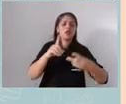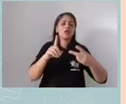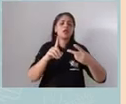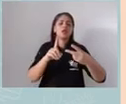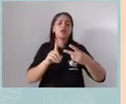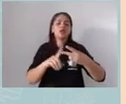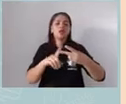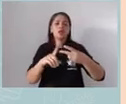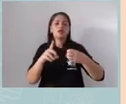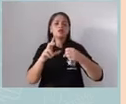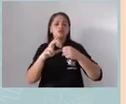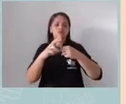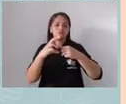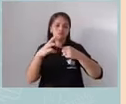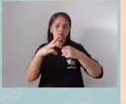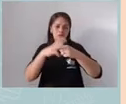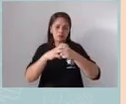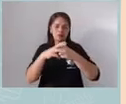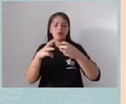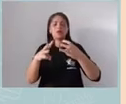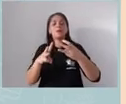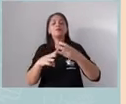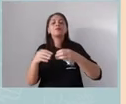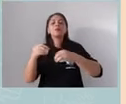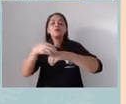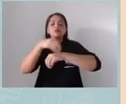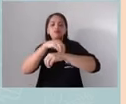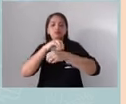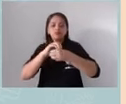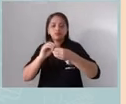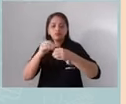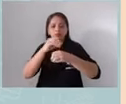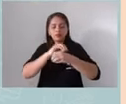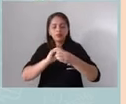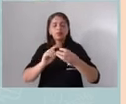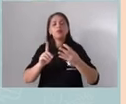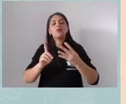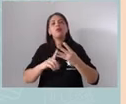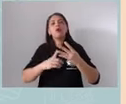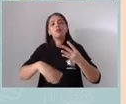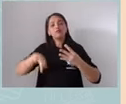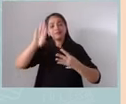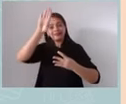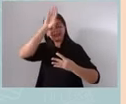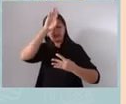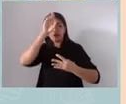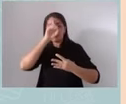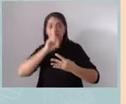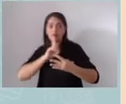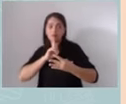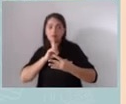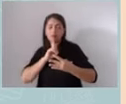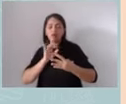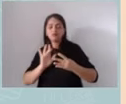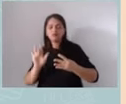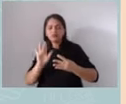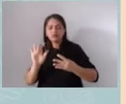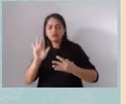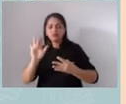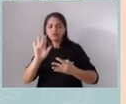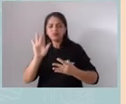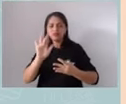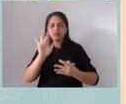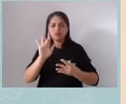tem outros vetores também, né? Mas o Aedes aegypti, se ela vem para uma forma urbana, o Aedes aegypti também vai ser um transmissor,